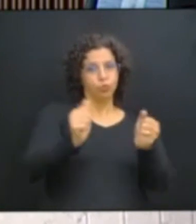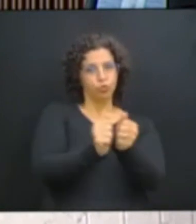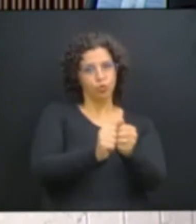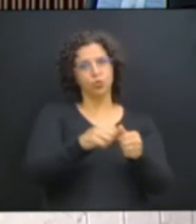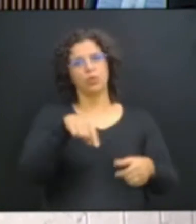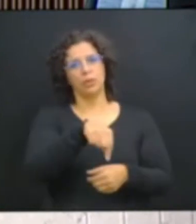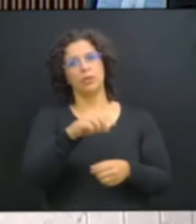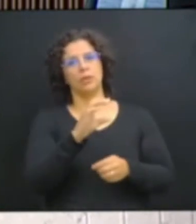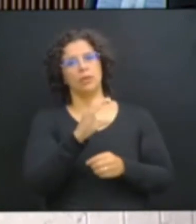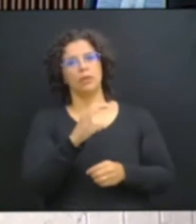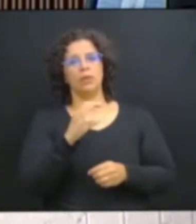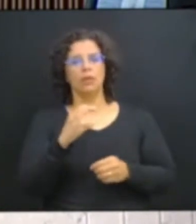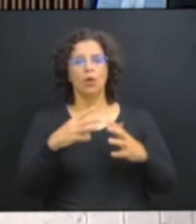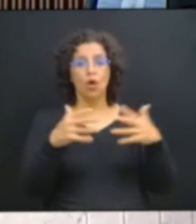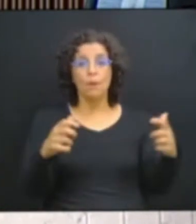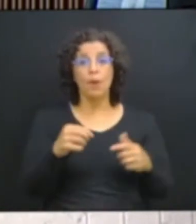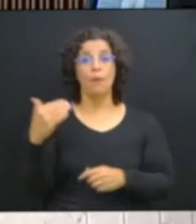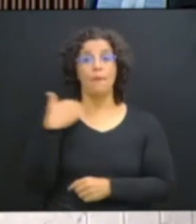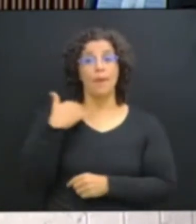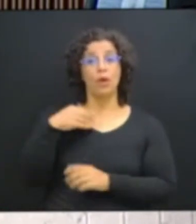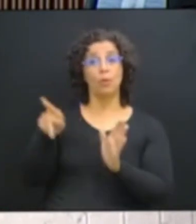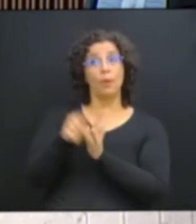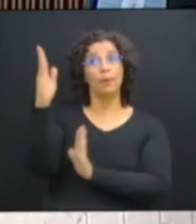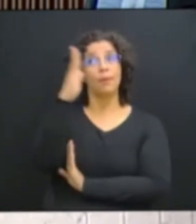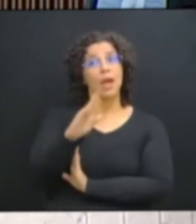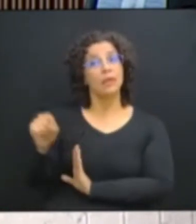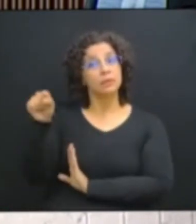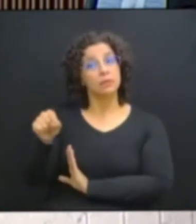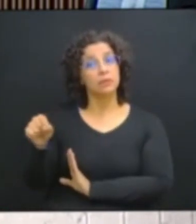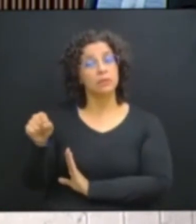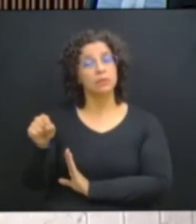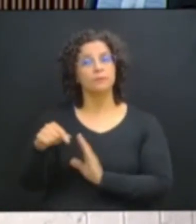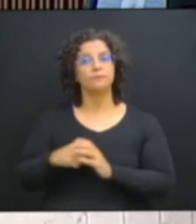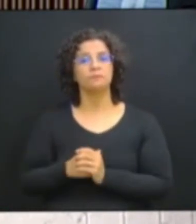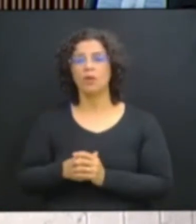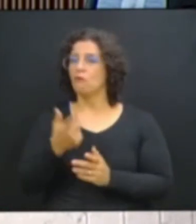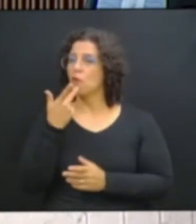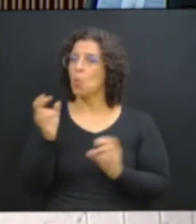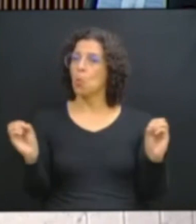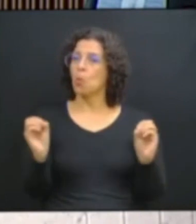Copel, Banco Público Nacional, não